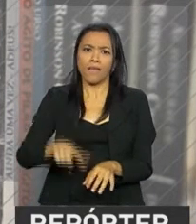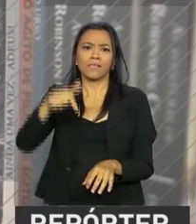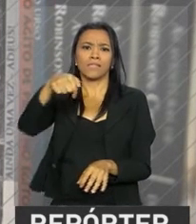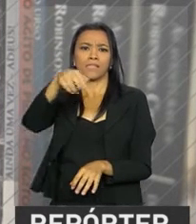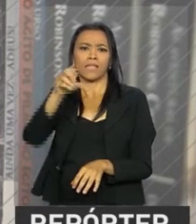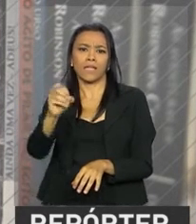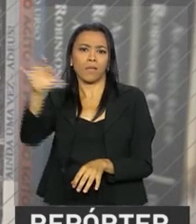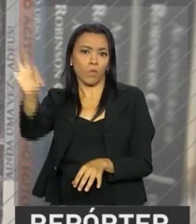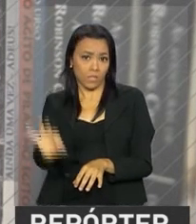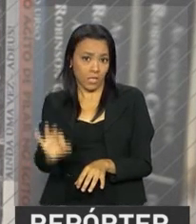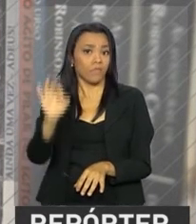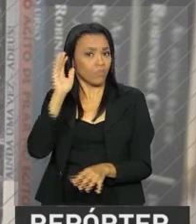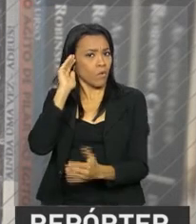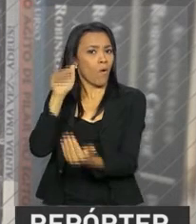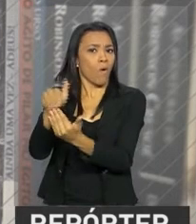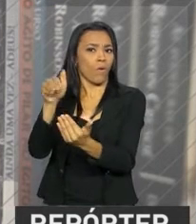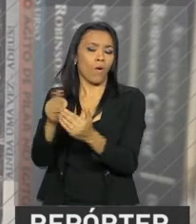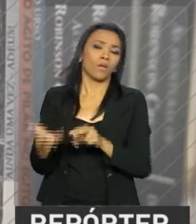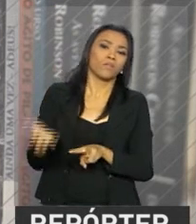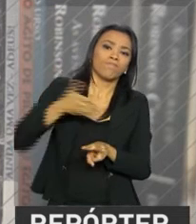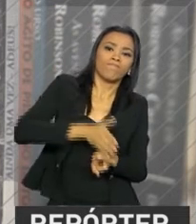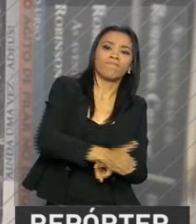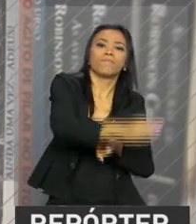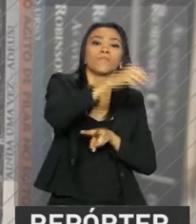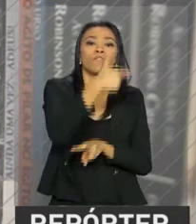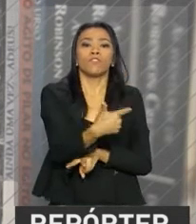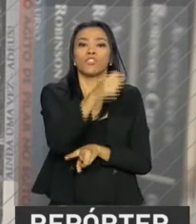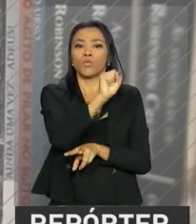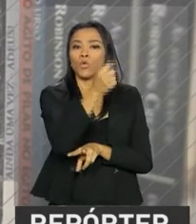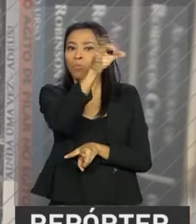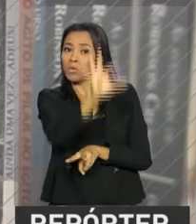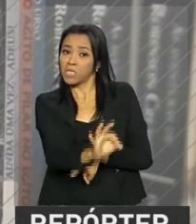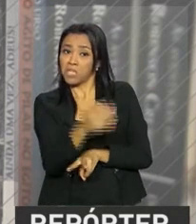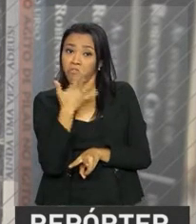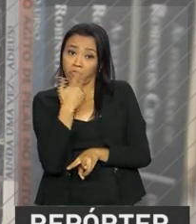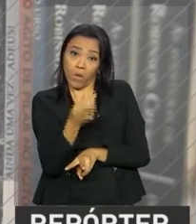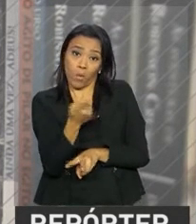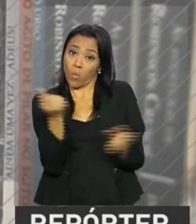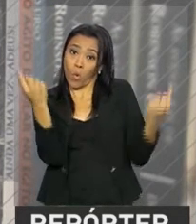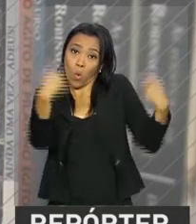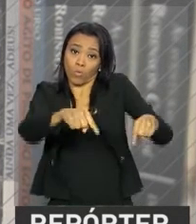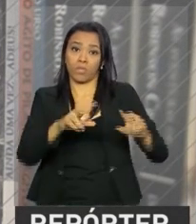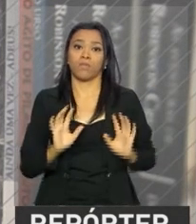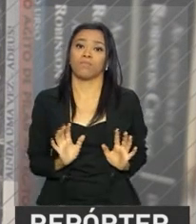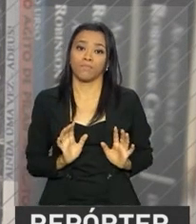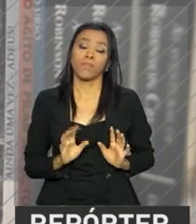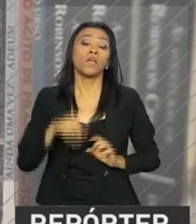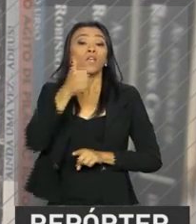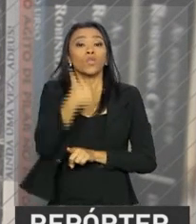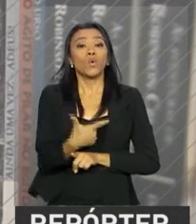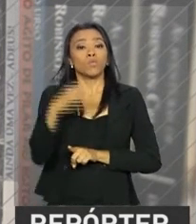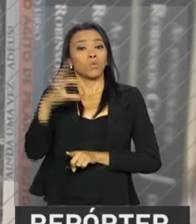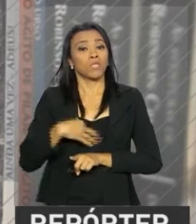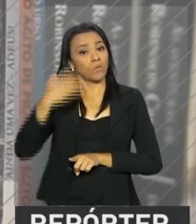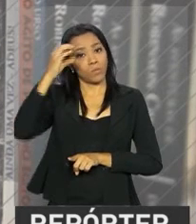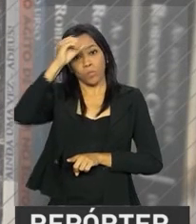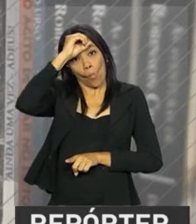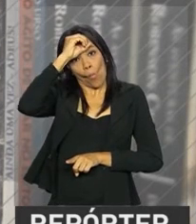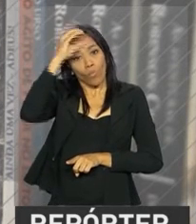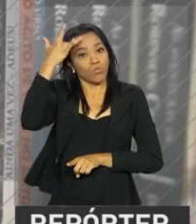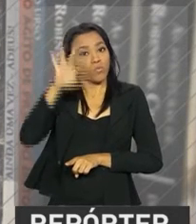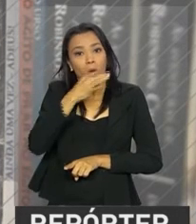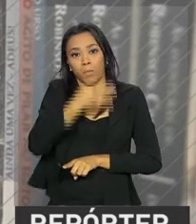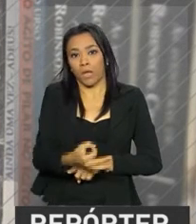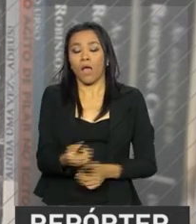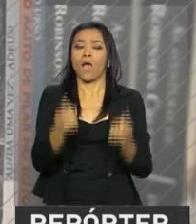dos entrevistados enquanto apenas 28% disseram ser contra 2% não souberam opinar e